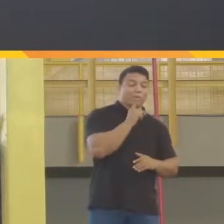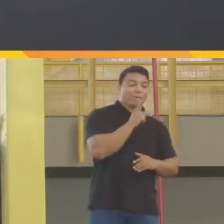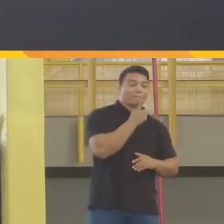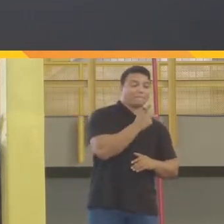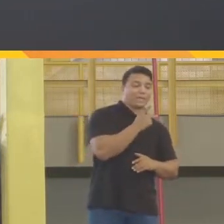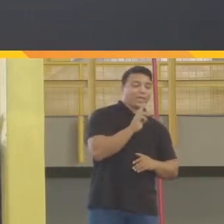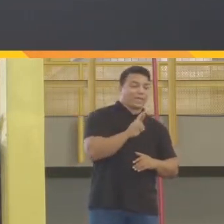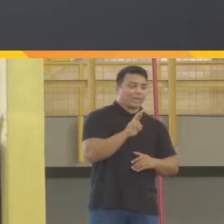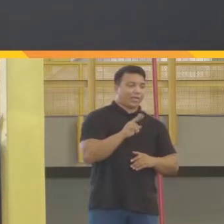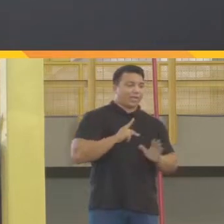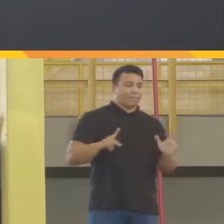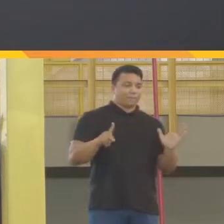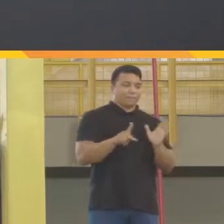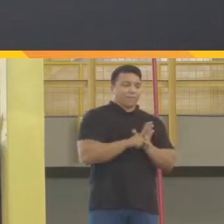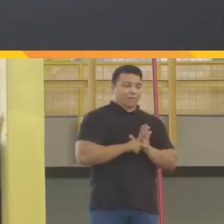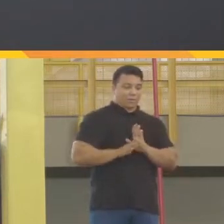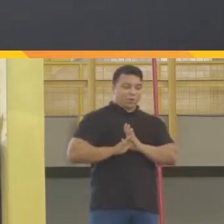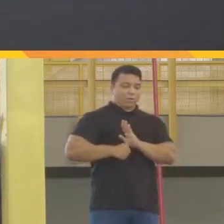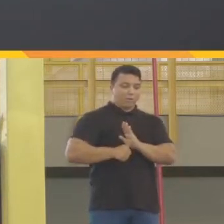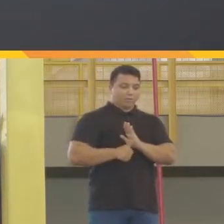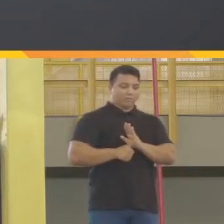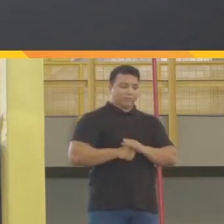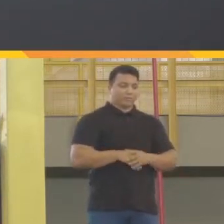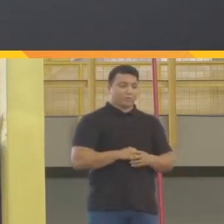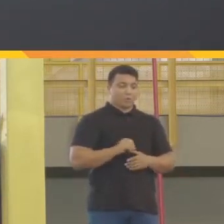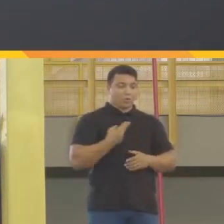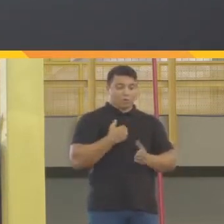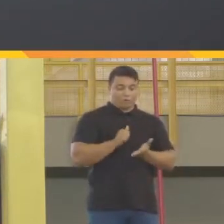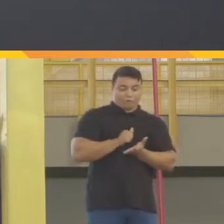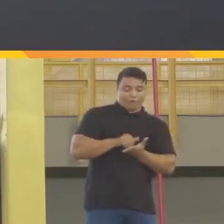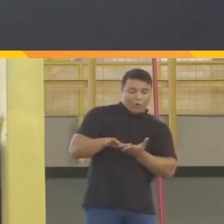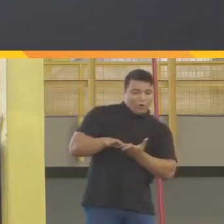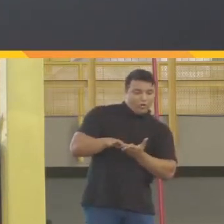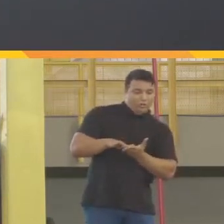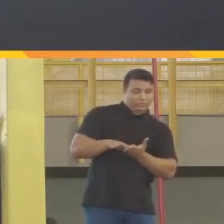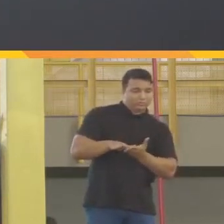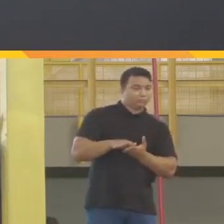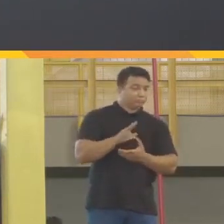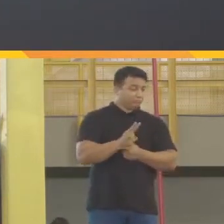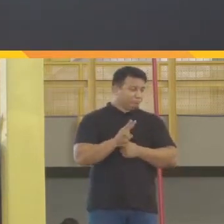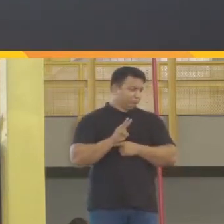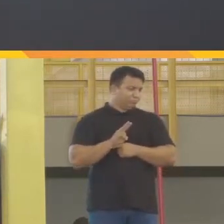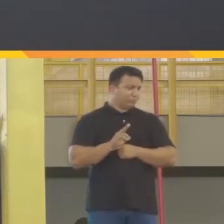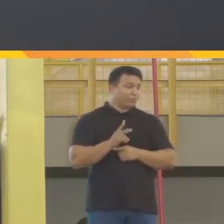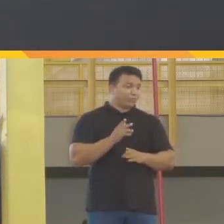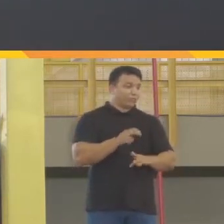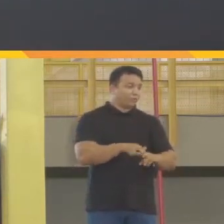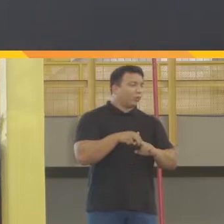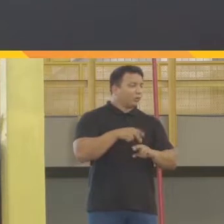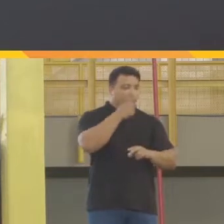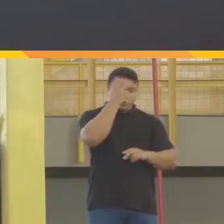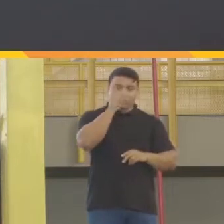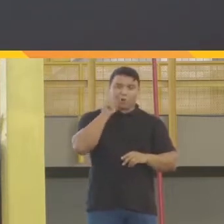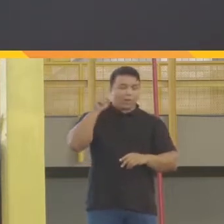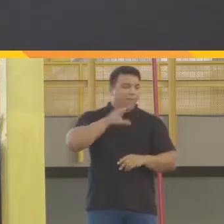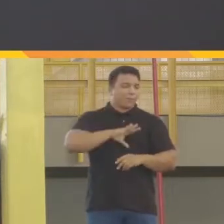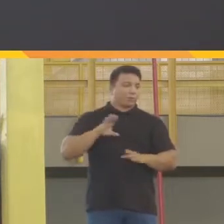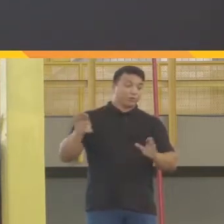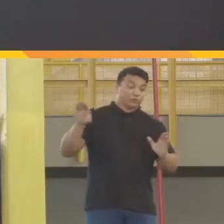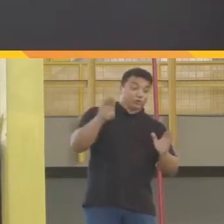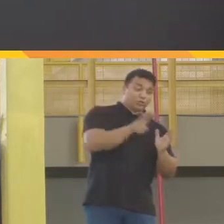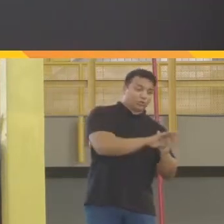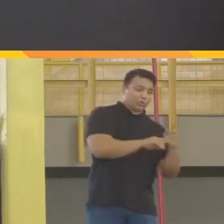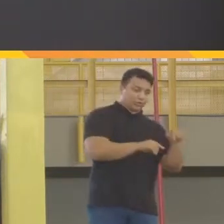roubada. Ou então, ponha-se na rua. Isso mostra para você como a vinda dessa galera para cá foi